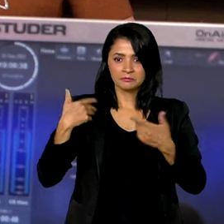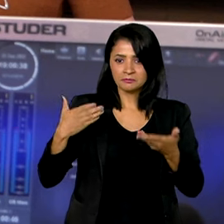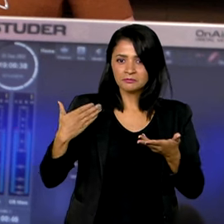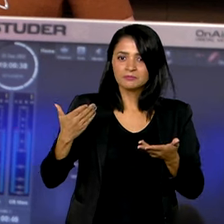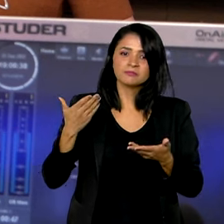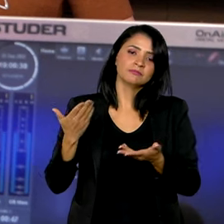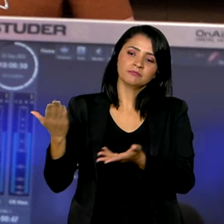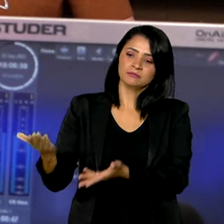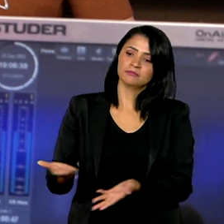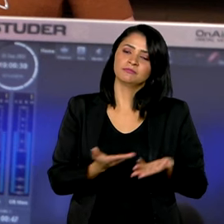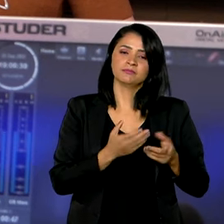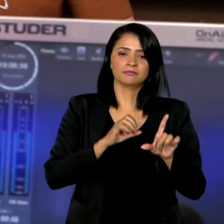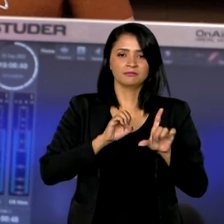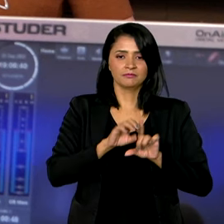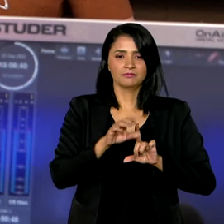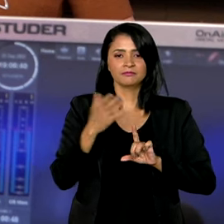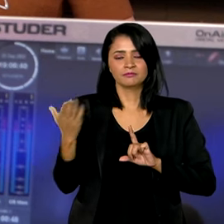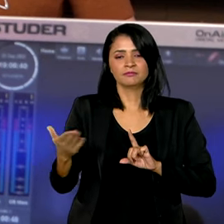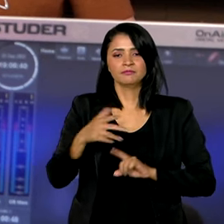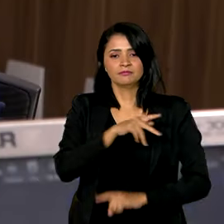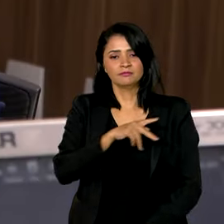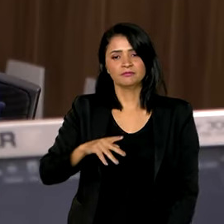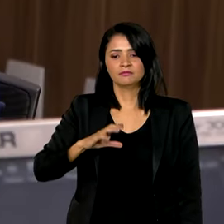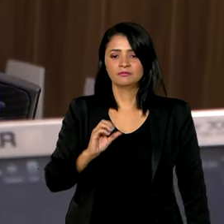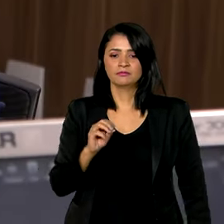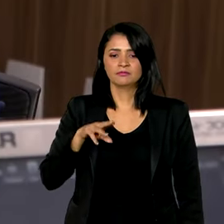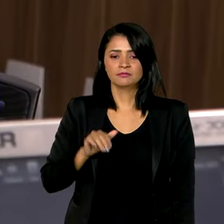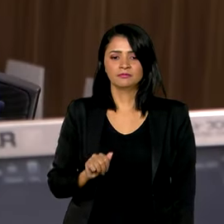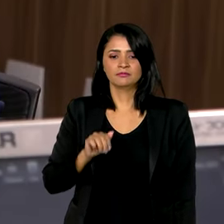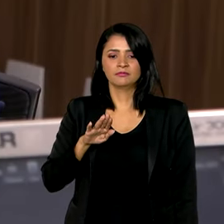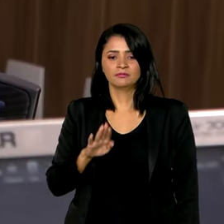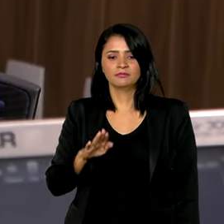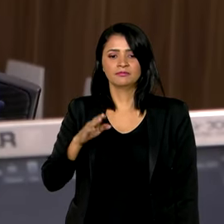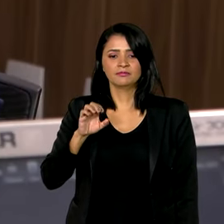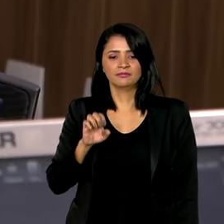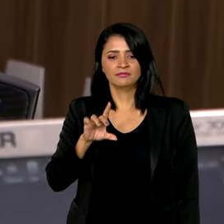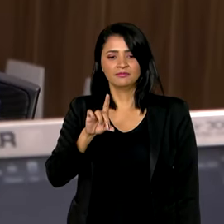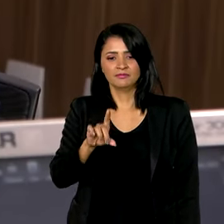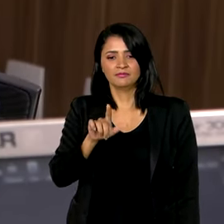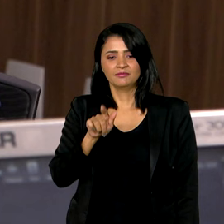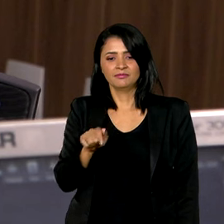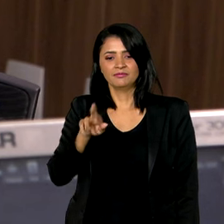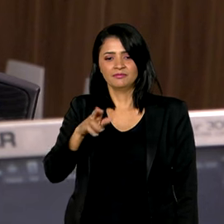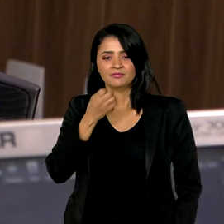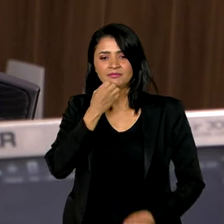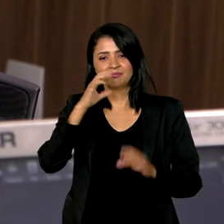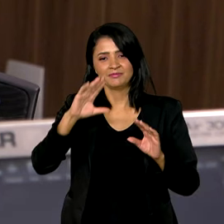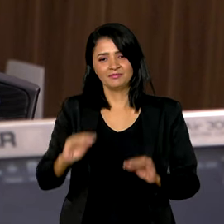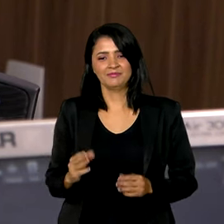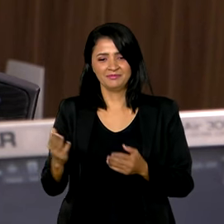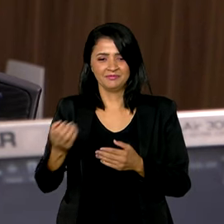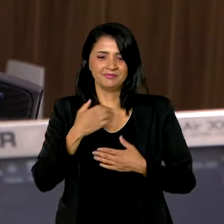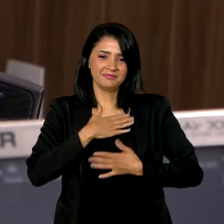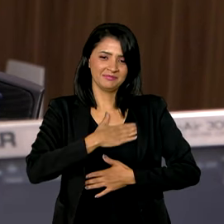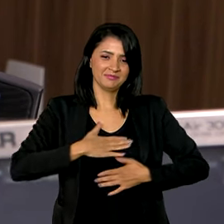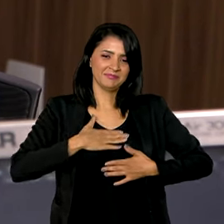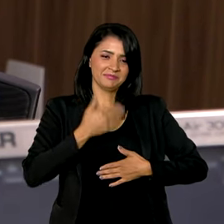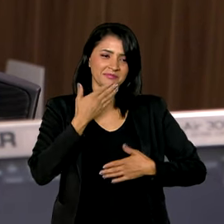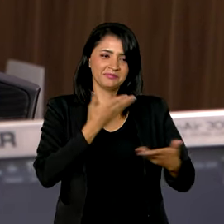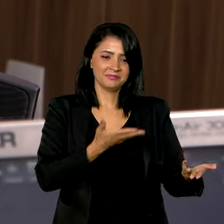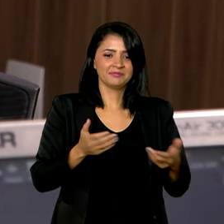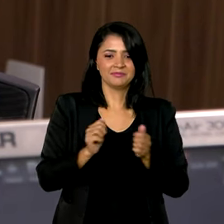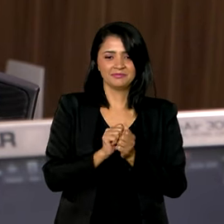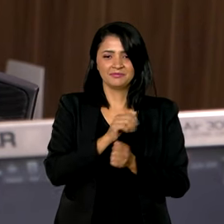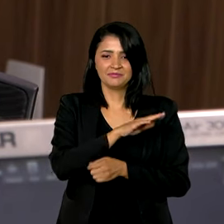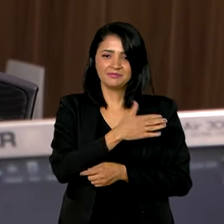receber ao vivo aqui na voz do Brasil o presidente da Conab Edgar Preto Boa noite Presidente seja bem-vindo boa noite um prazer estar com vocês ter o